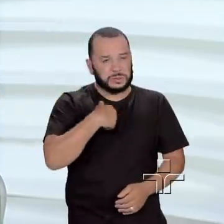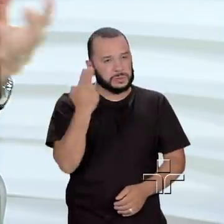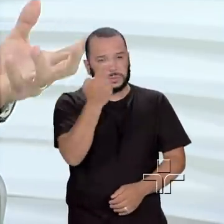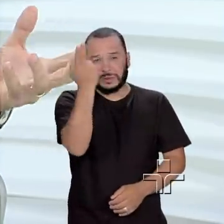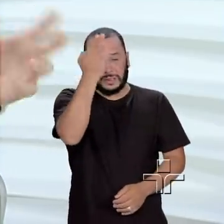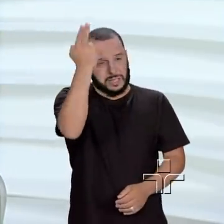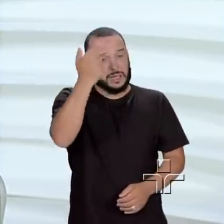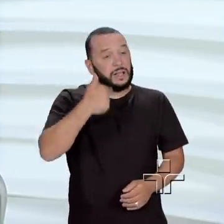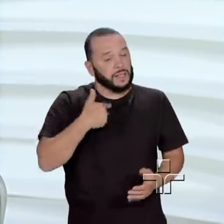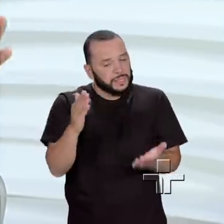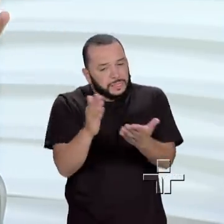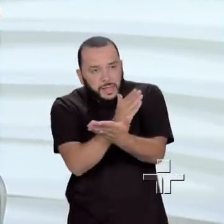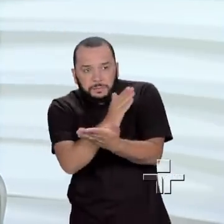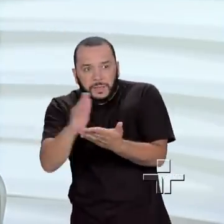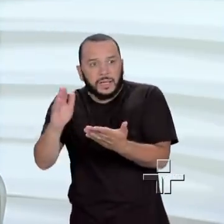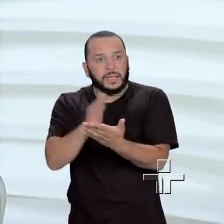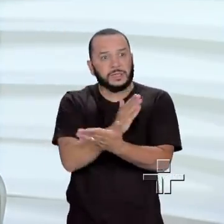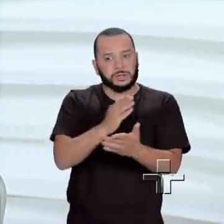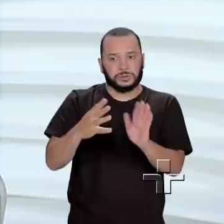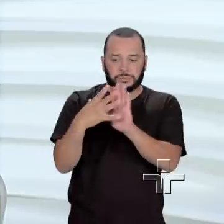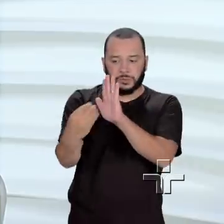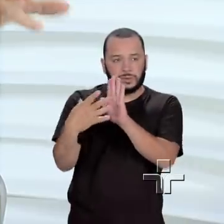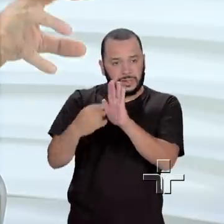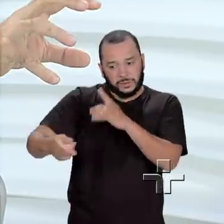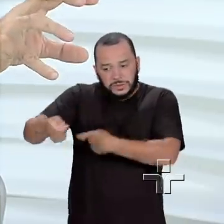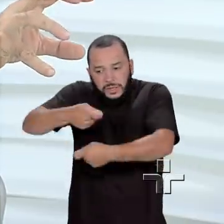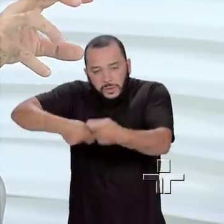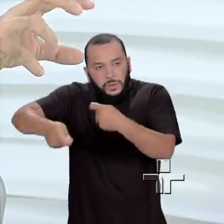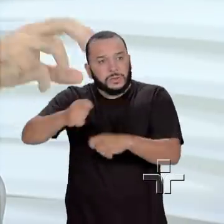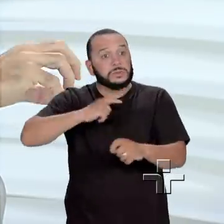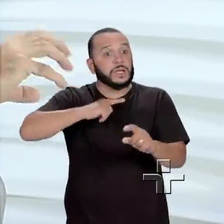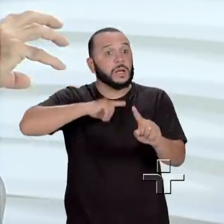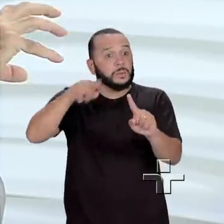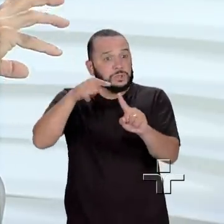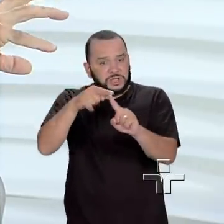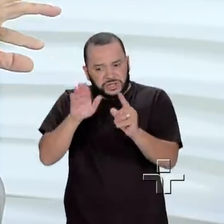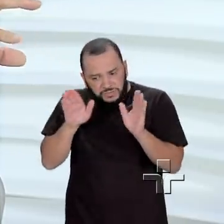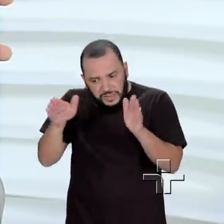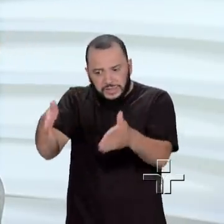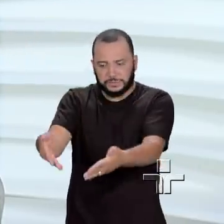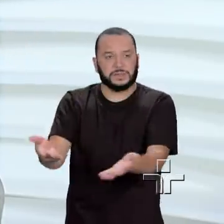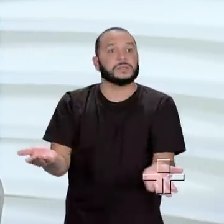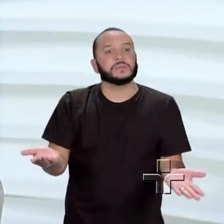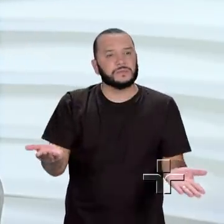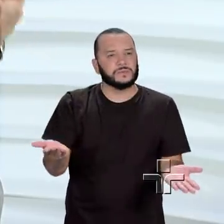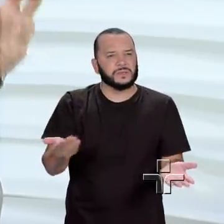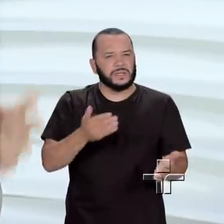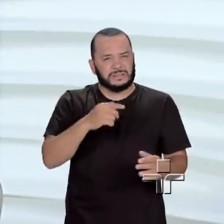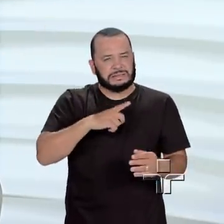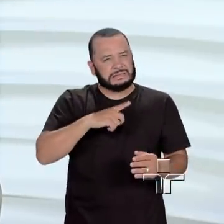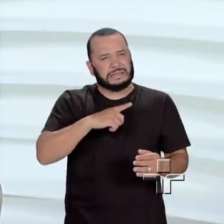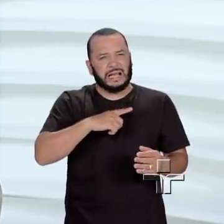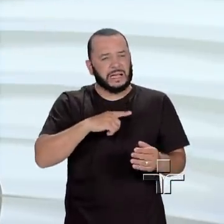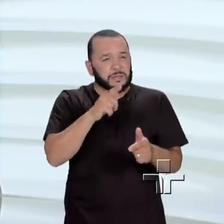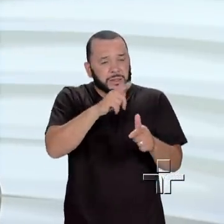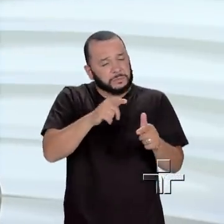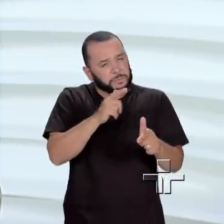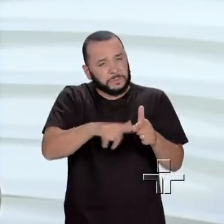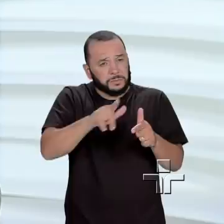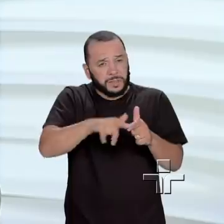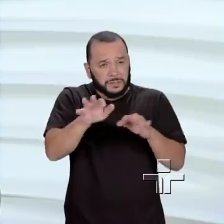negócios para comunidades específicas com propósitos específicos, e isso talvez leve décadas para se